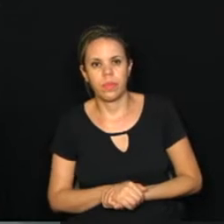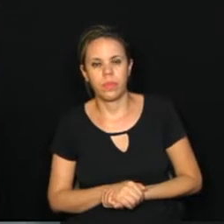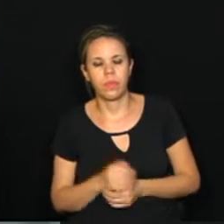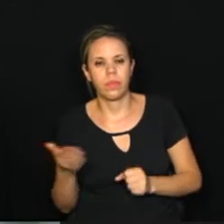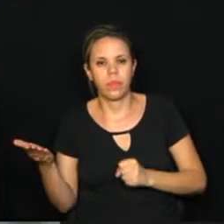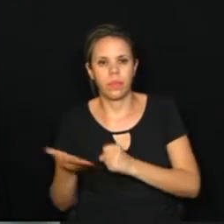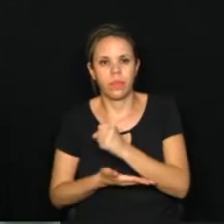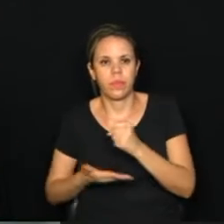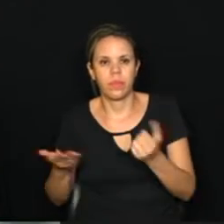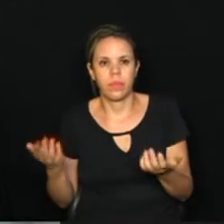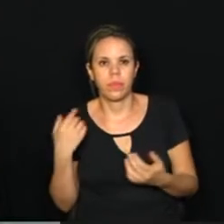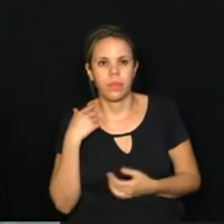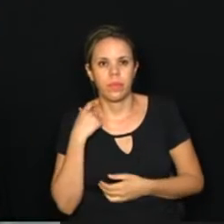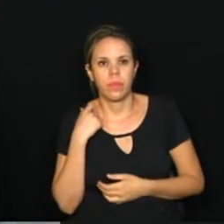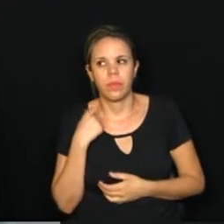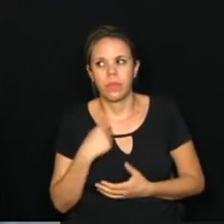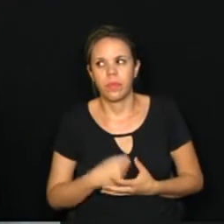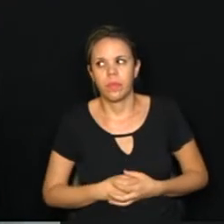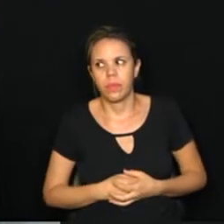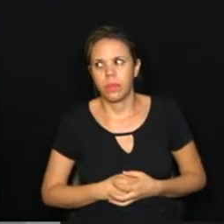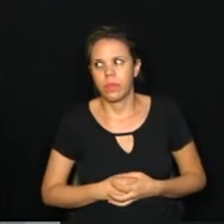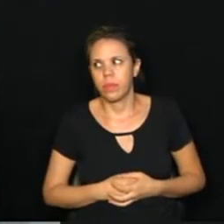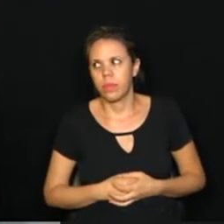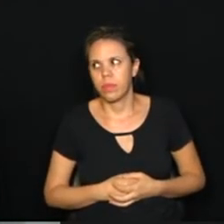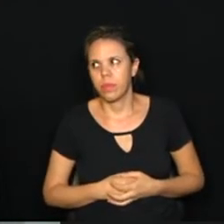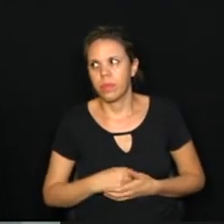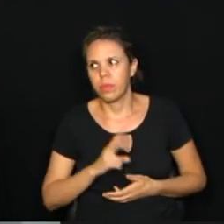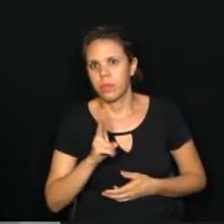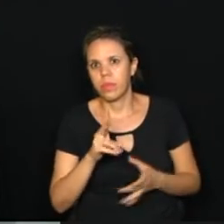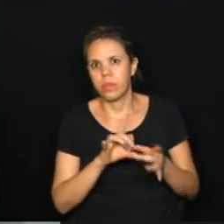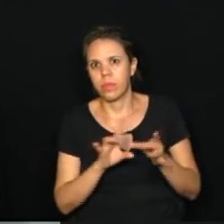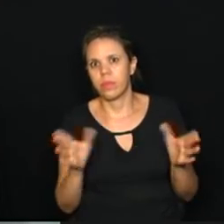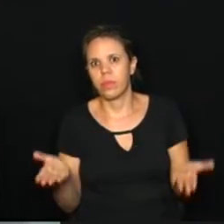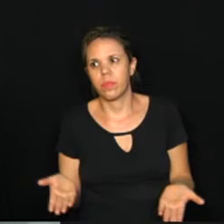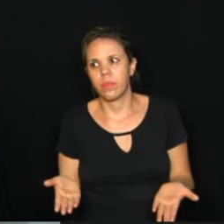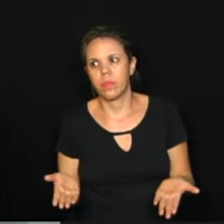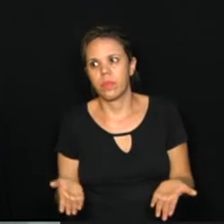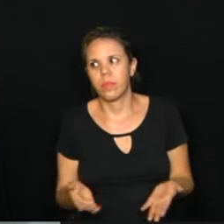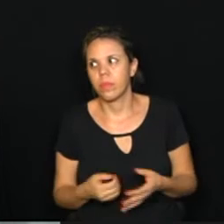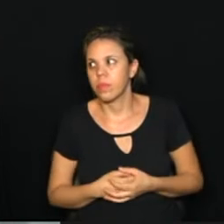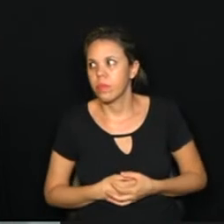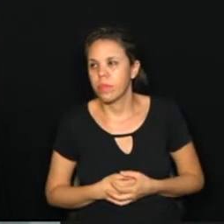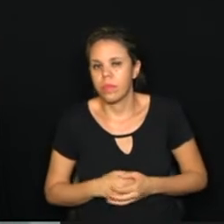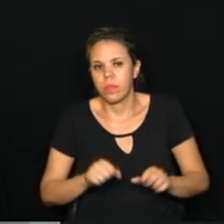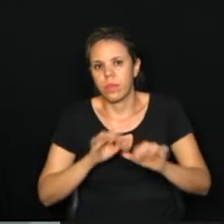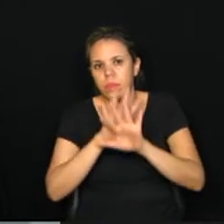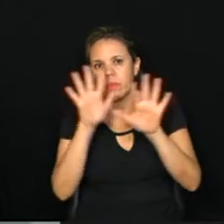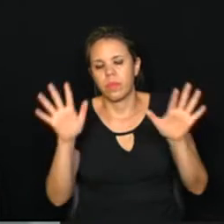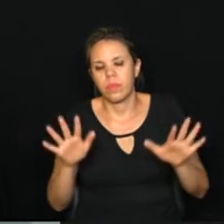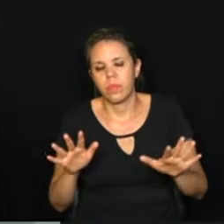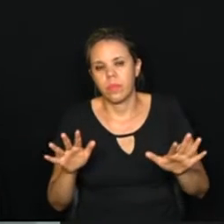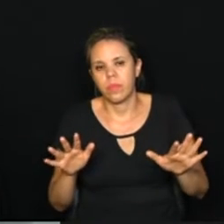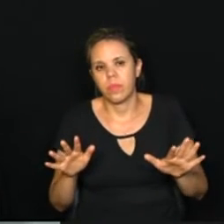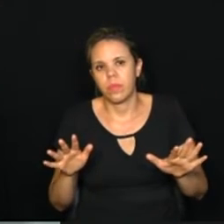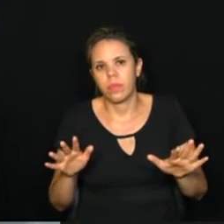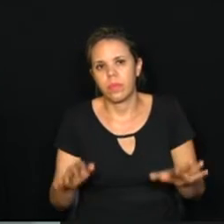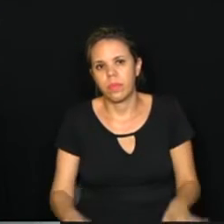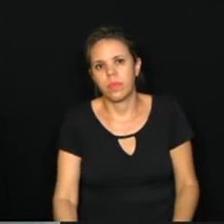basicamente é isso. Eu continuo à disposição aqui para qualquer esclarecimento mais